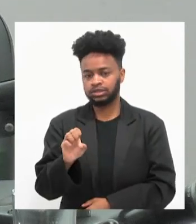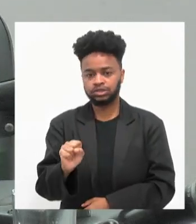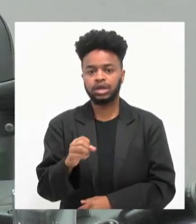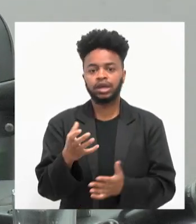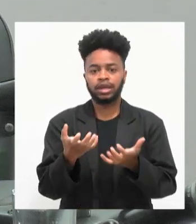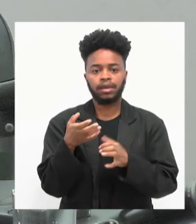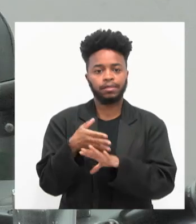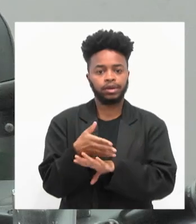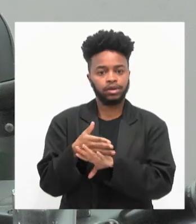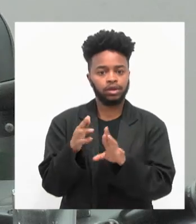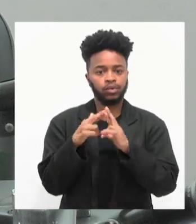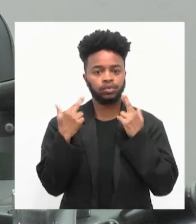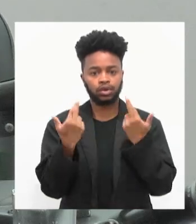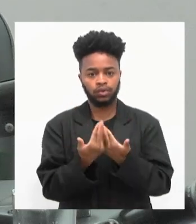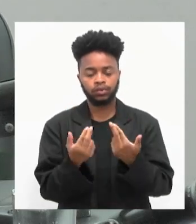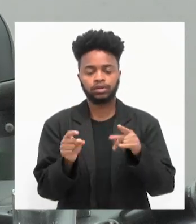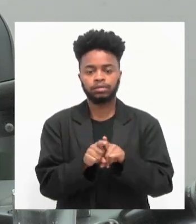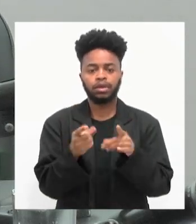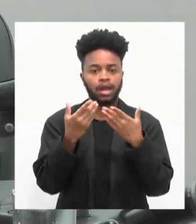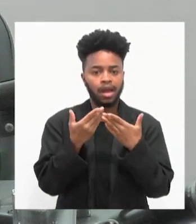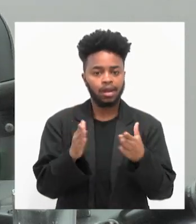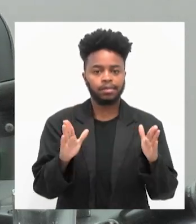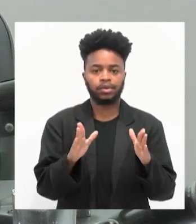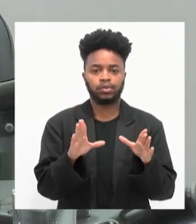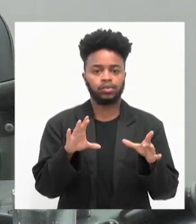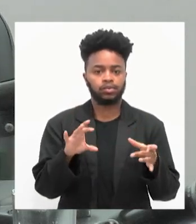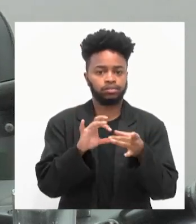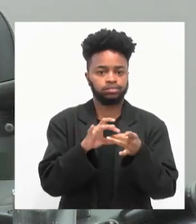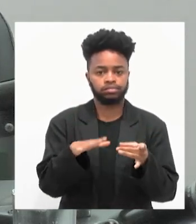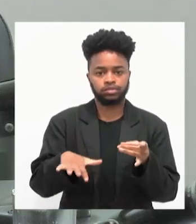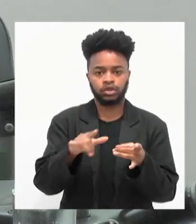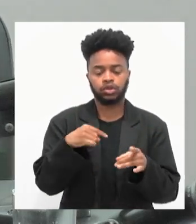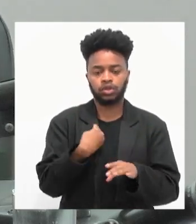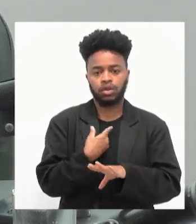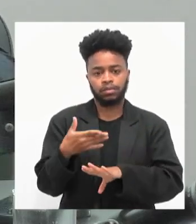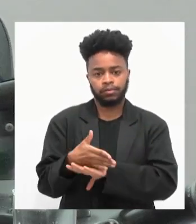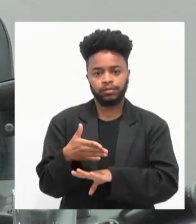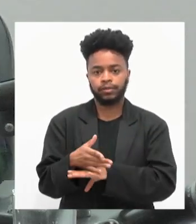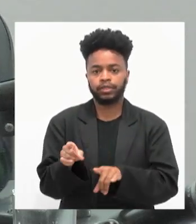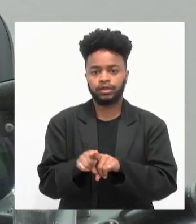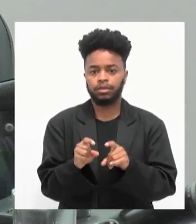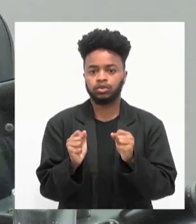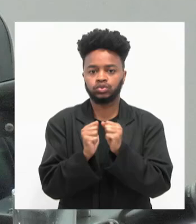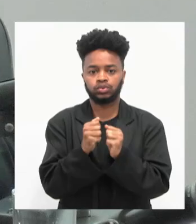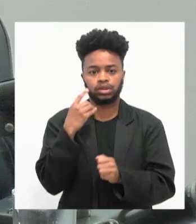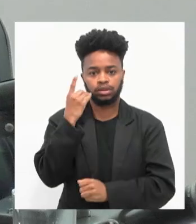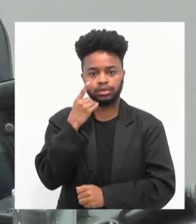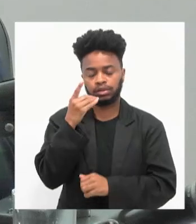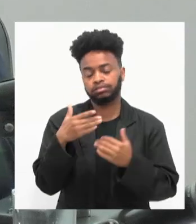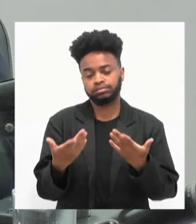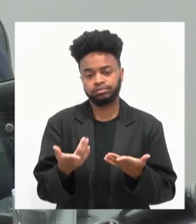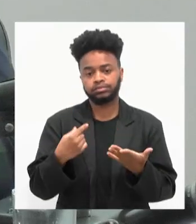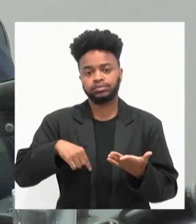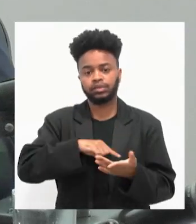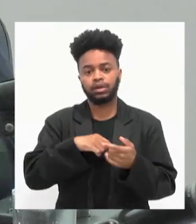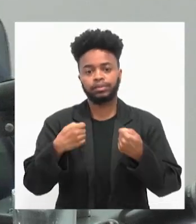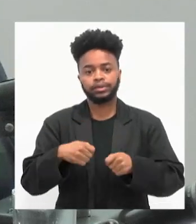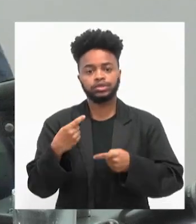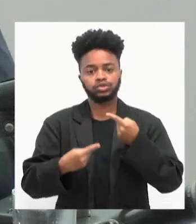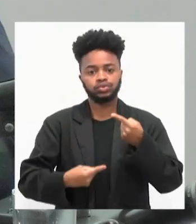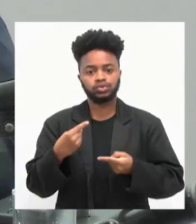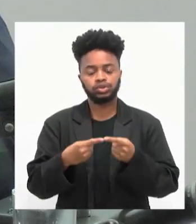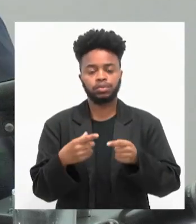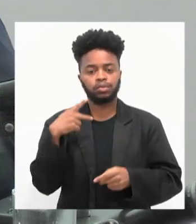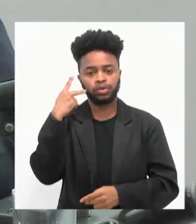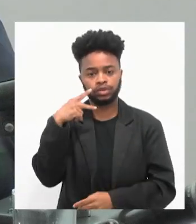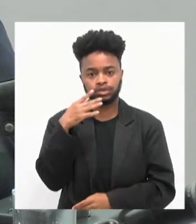ir nos nossos gabinetes, abriu as portas do Comando Geral para a gente ir também, em nome da comissão lá com os deputados, para a gente discutir ali a política de segurança, de